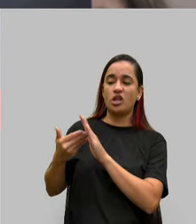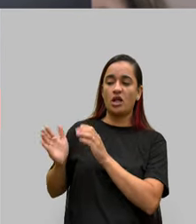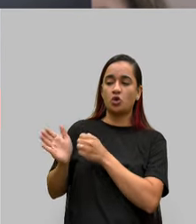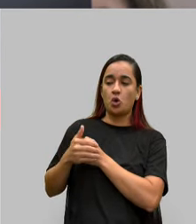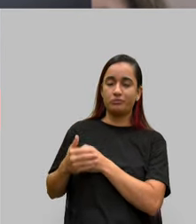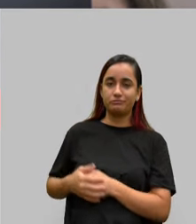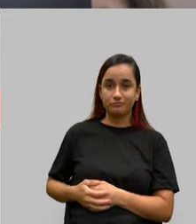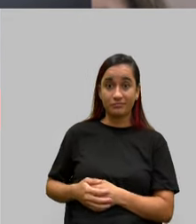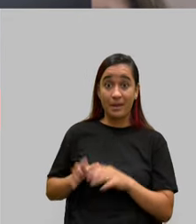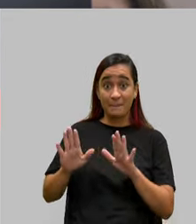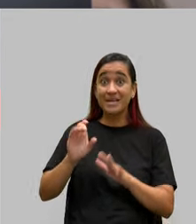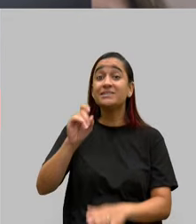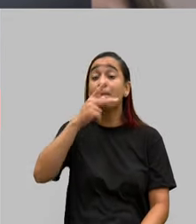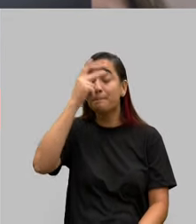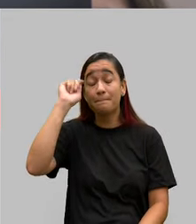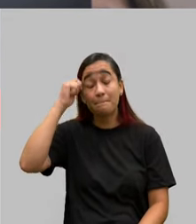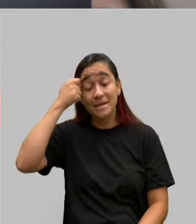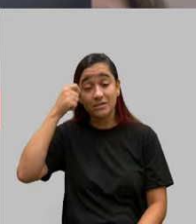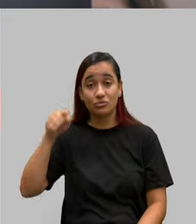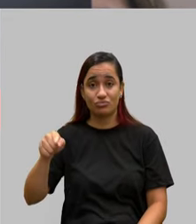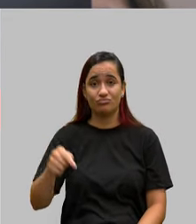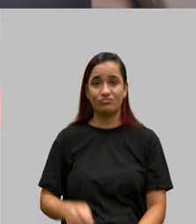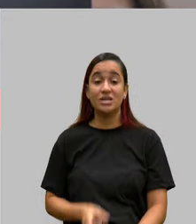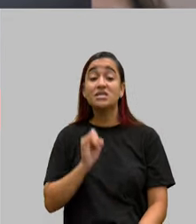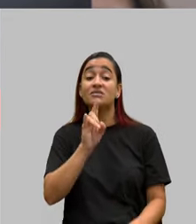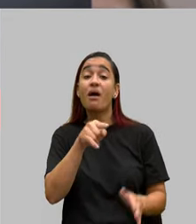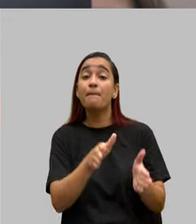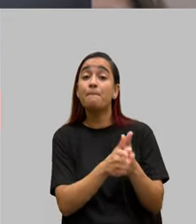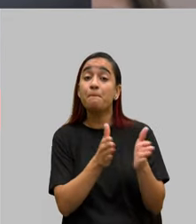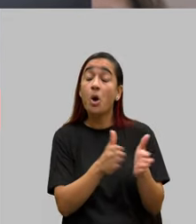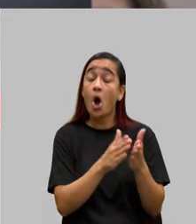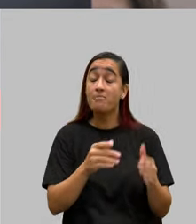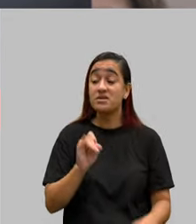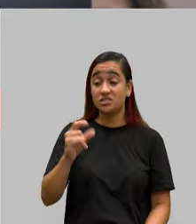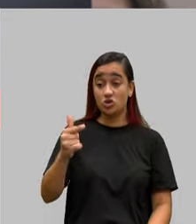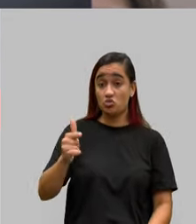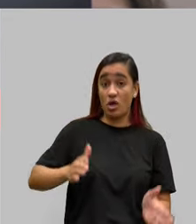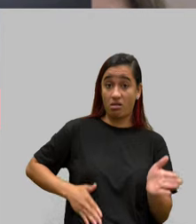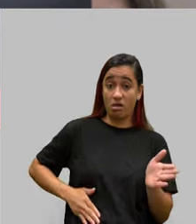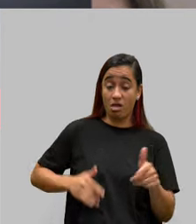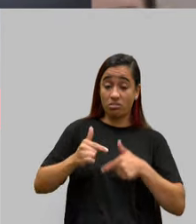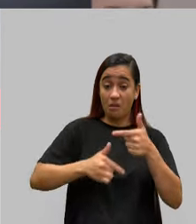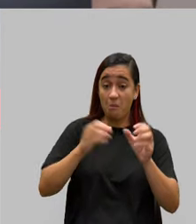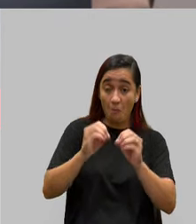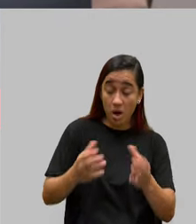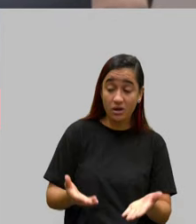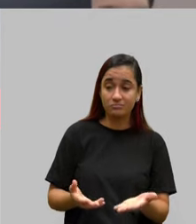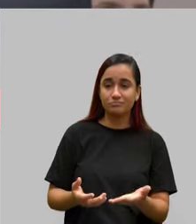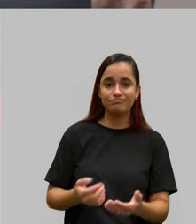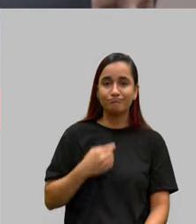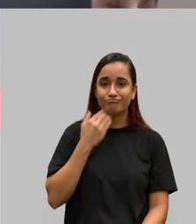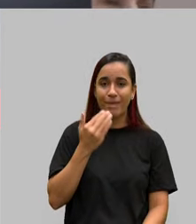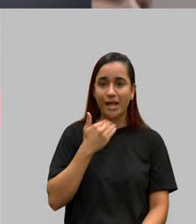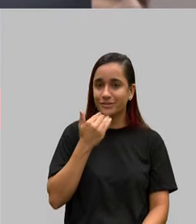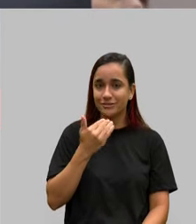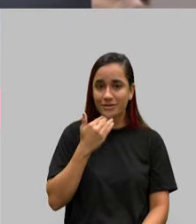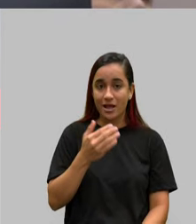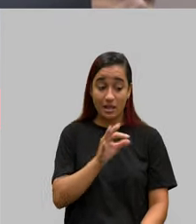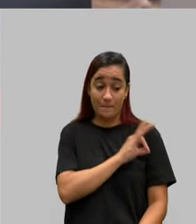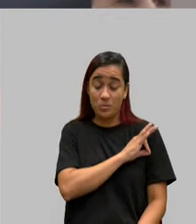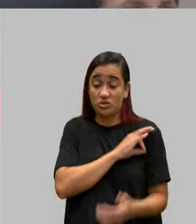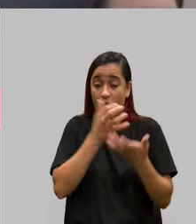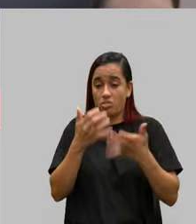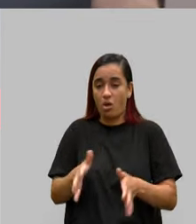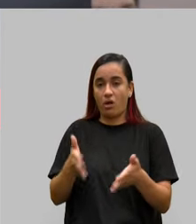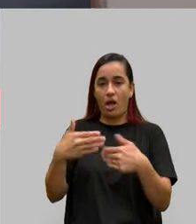for preto se for pobre se não tiver emprego não precisa nem argumentar mais infelizmente as polícias do nosso